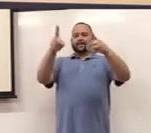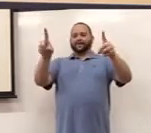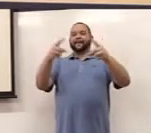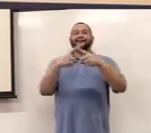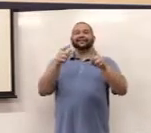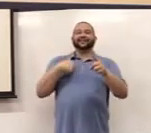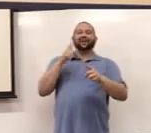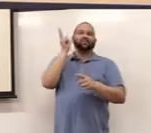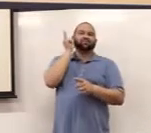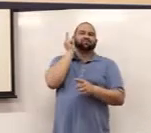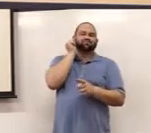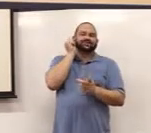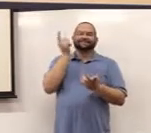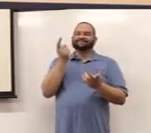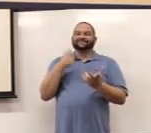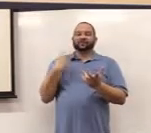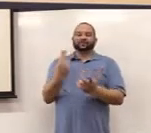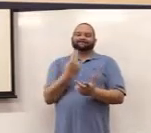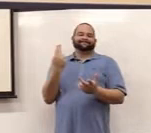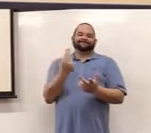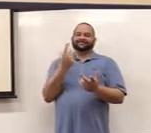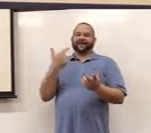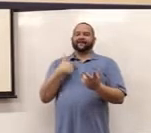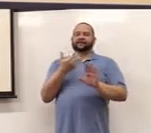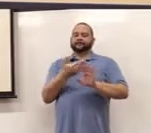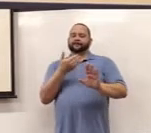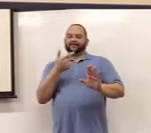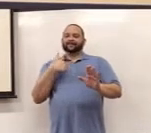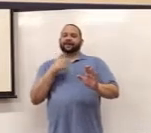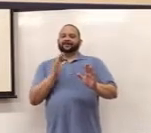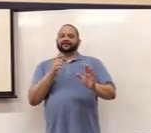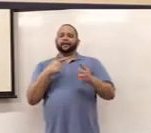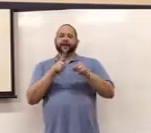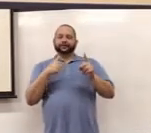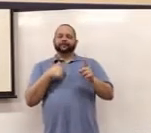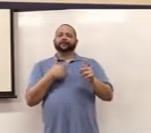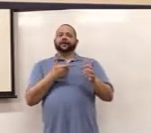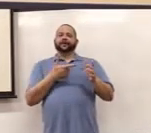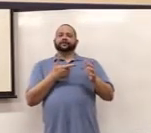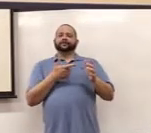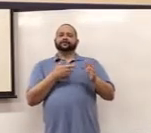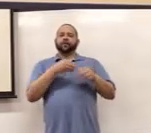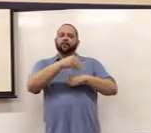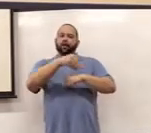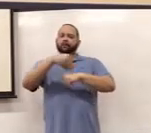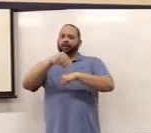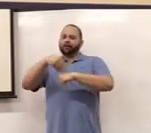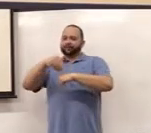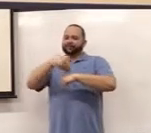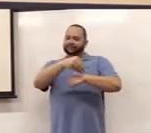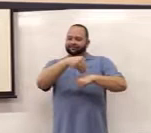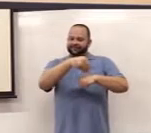como ele já não estava mais conseguindo ouvir, ele estava mais dando indicações para a orquestra. Quem regeu foi